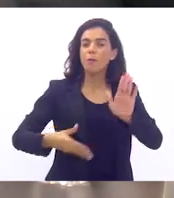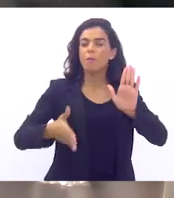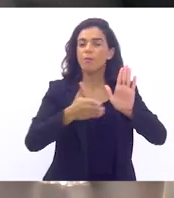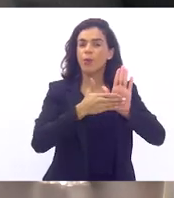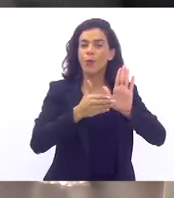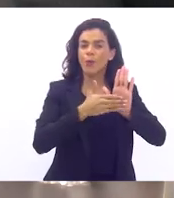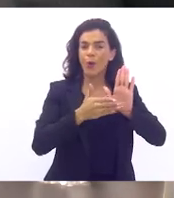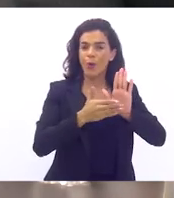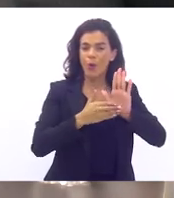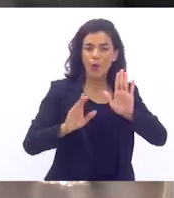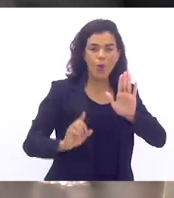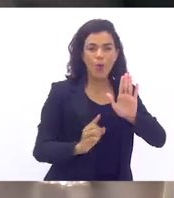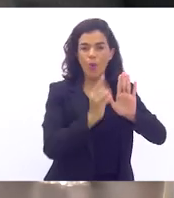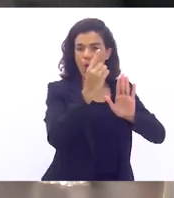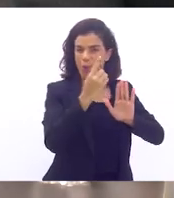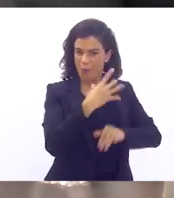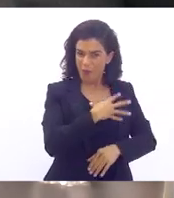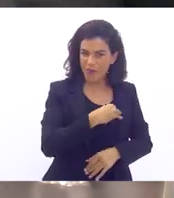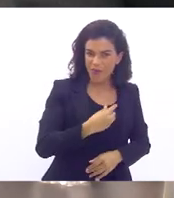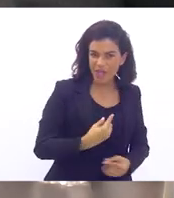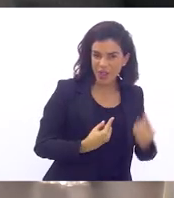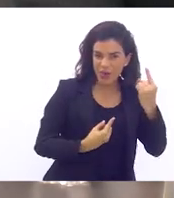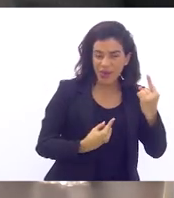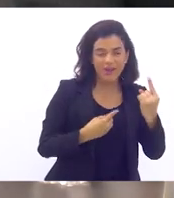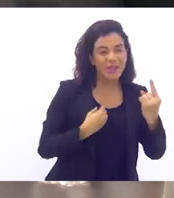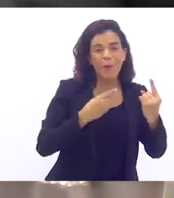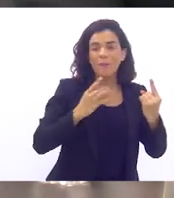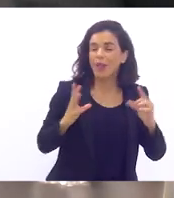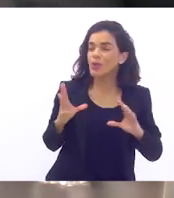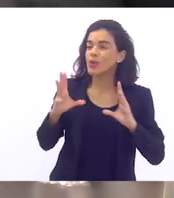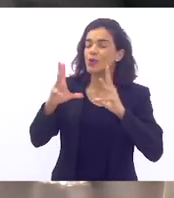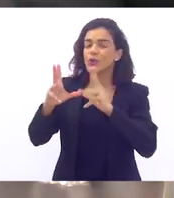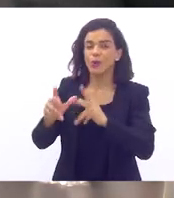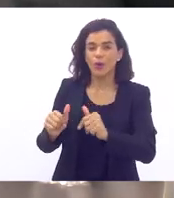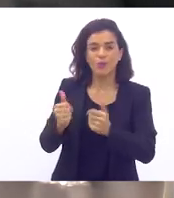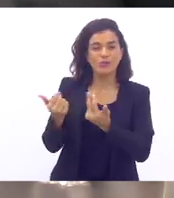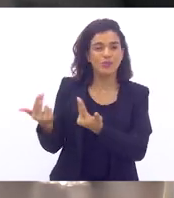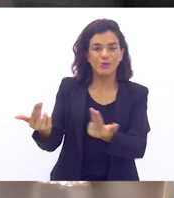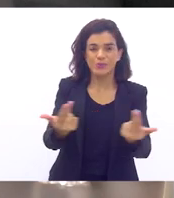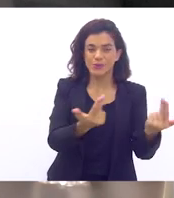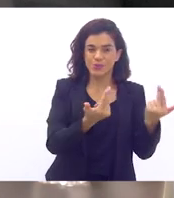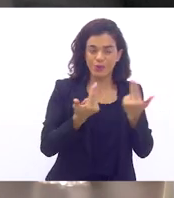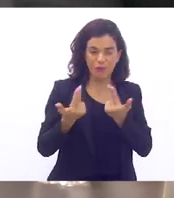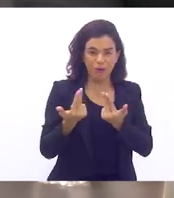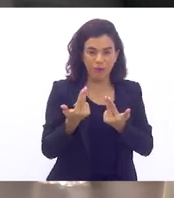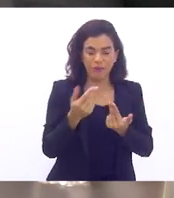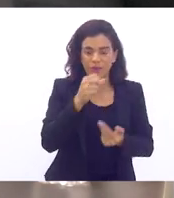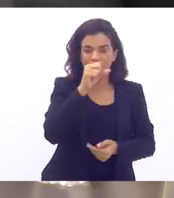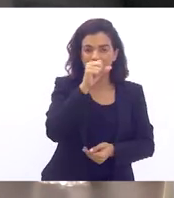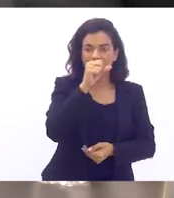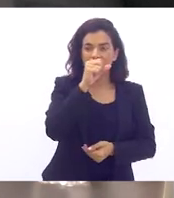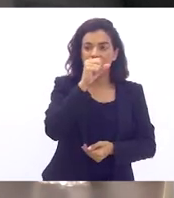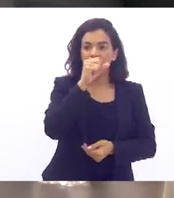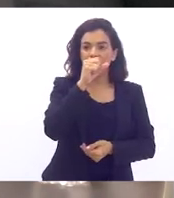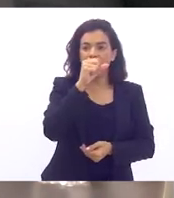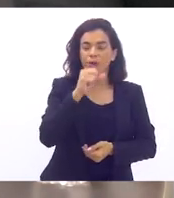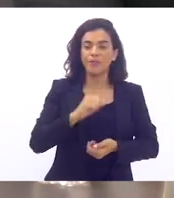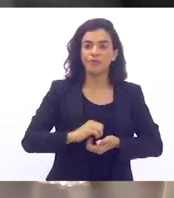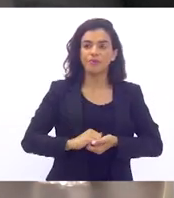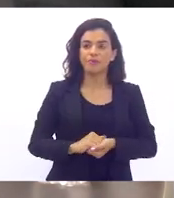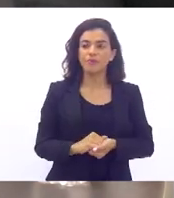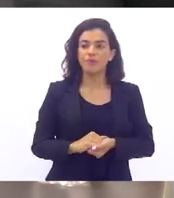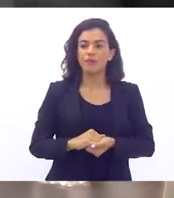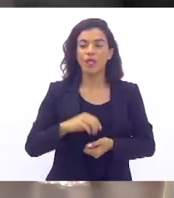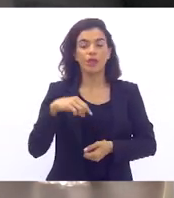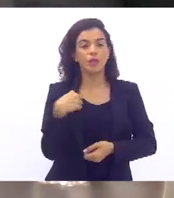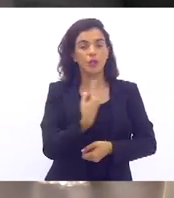não somente para o filho dela mas sobretudo para todos aqueles que vivem hoje esta realidade nós ali